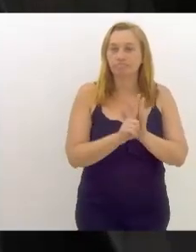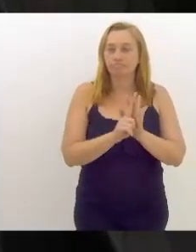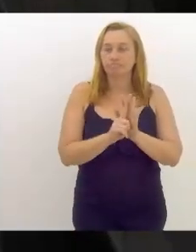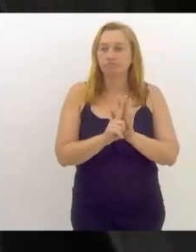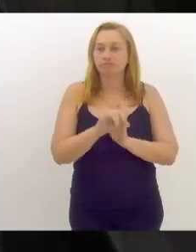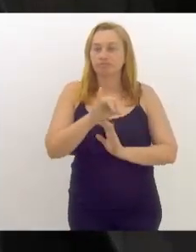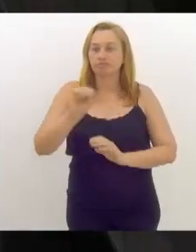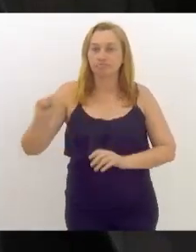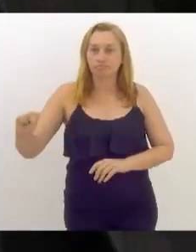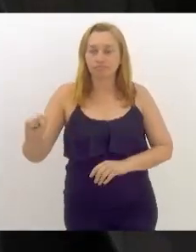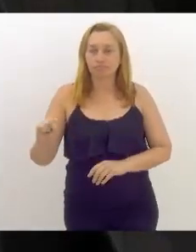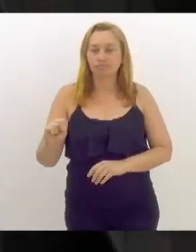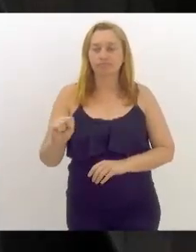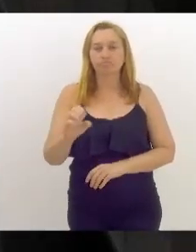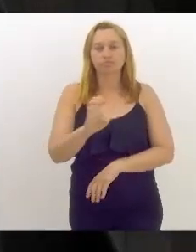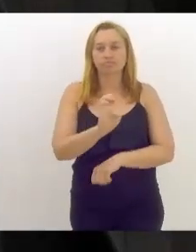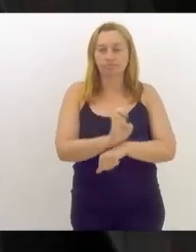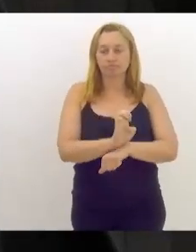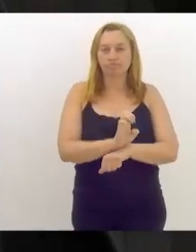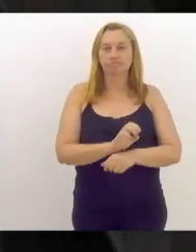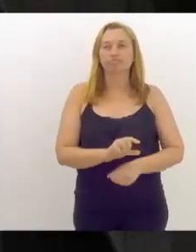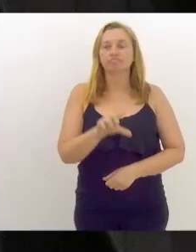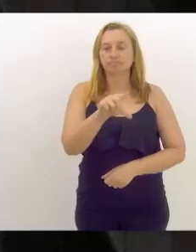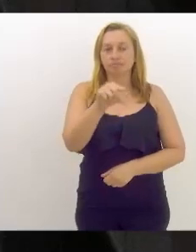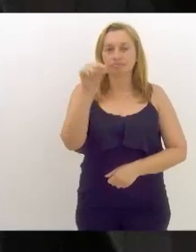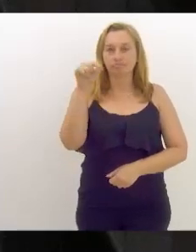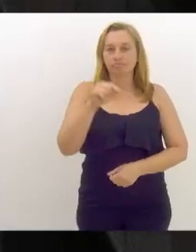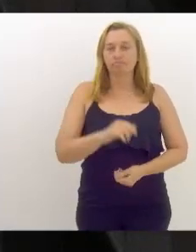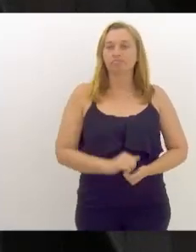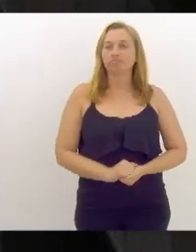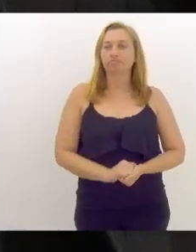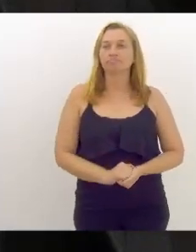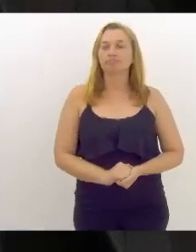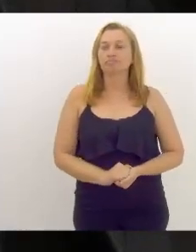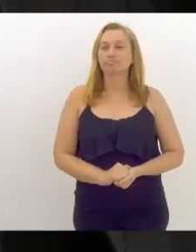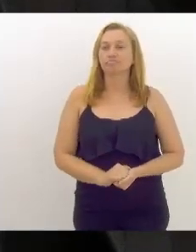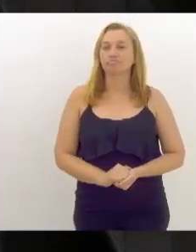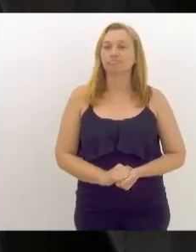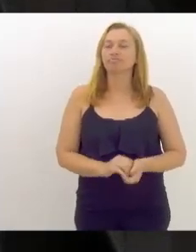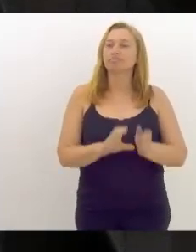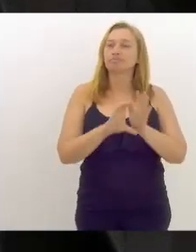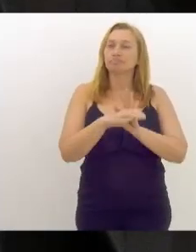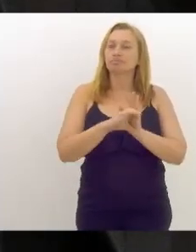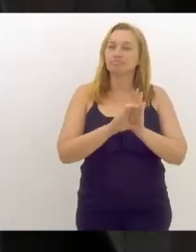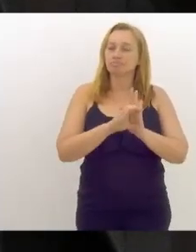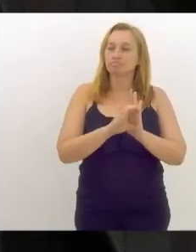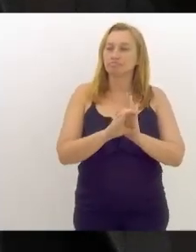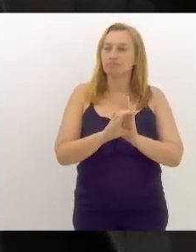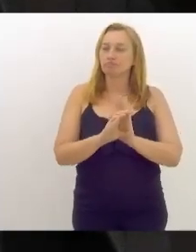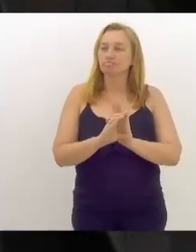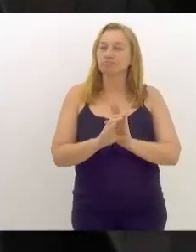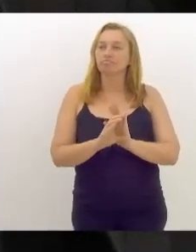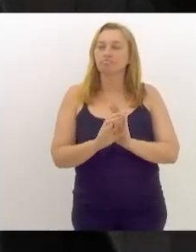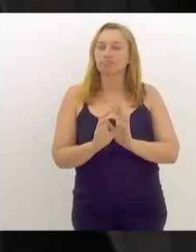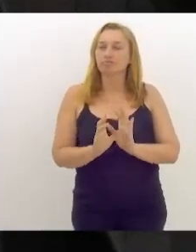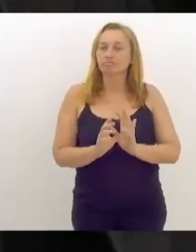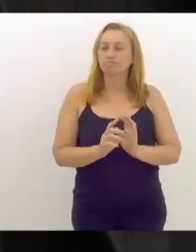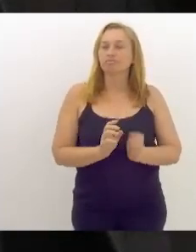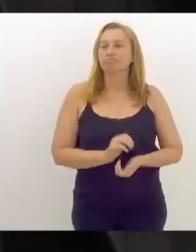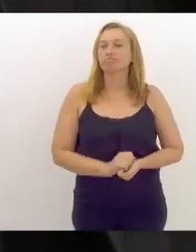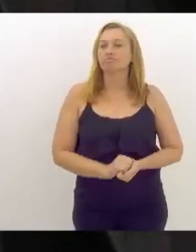estados e definiu o conceito de bens essenciais,